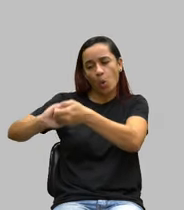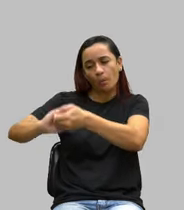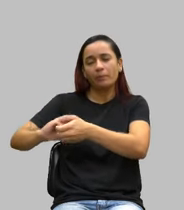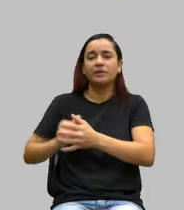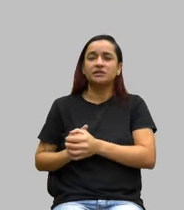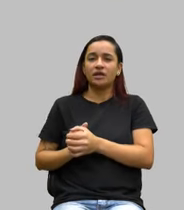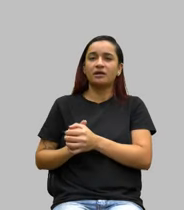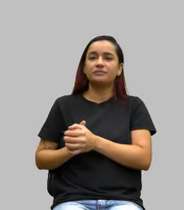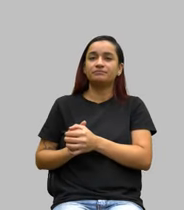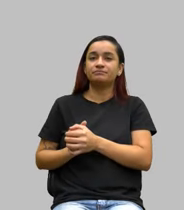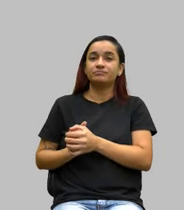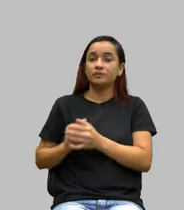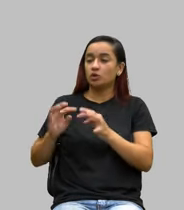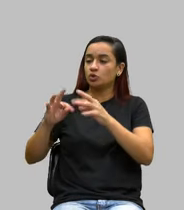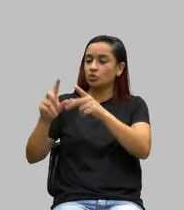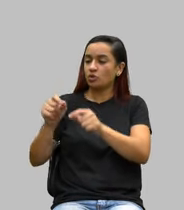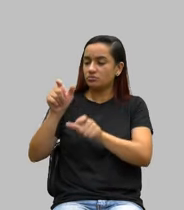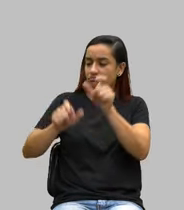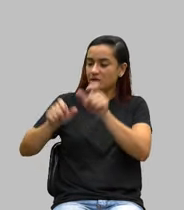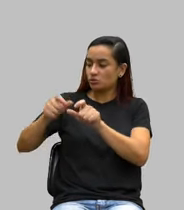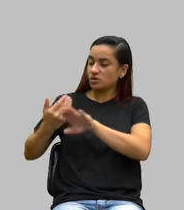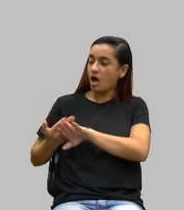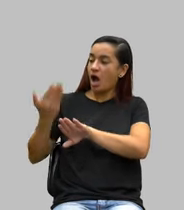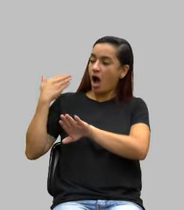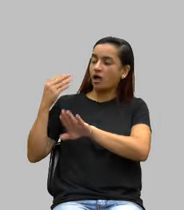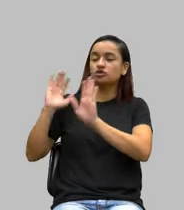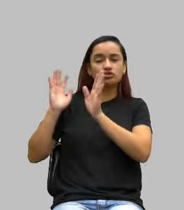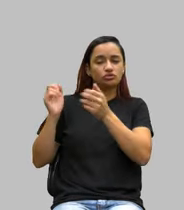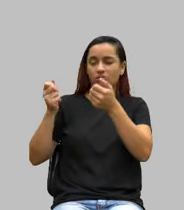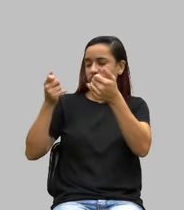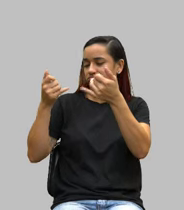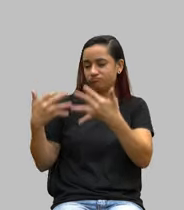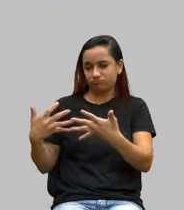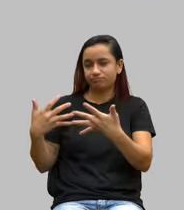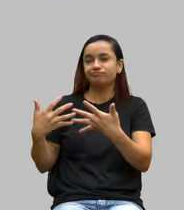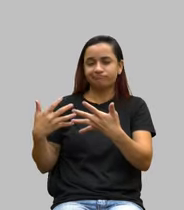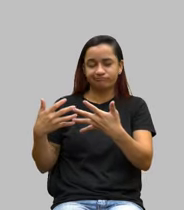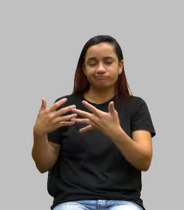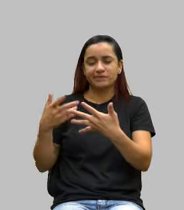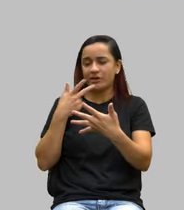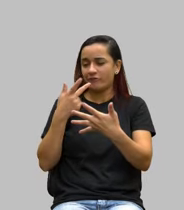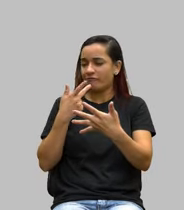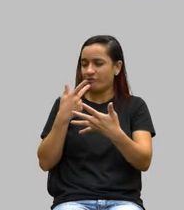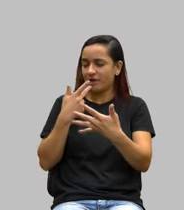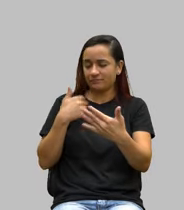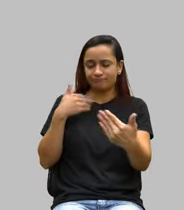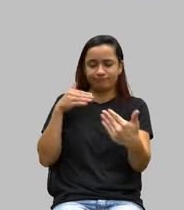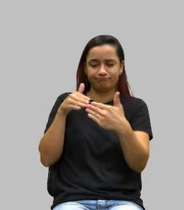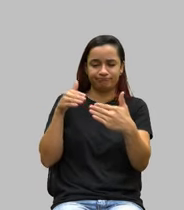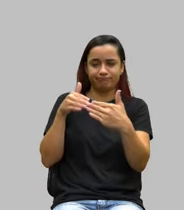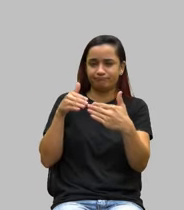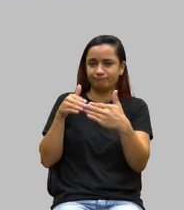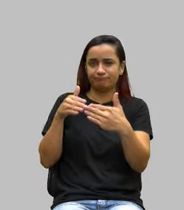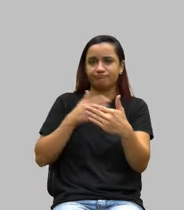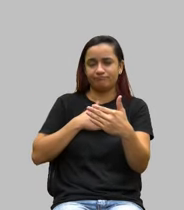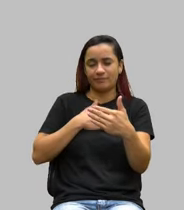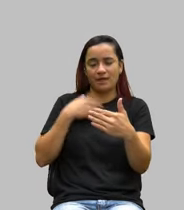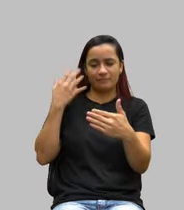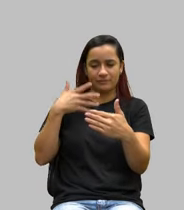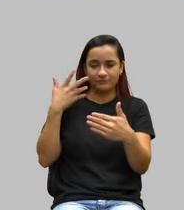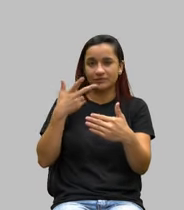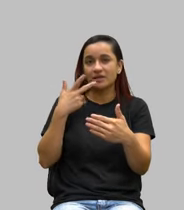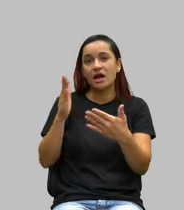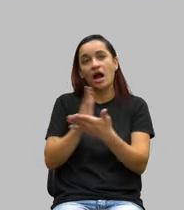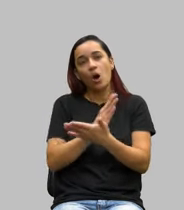todos aqui que me antecederam já fizeram aí colocações que contemplaram algumas indagações e